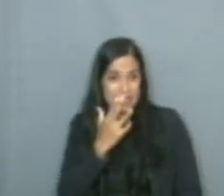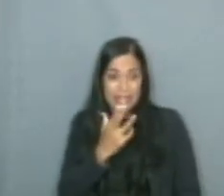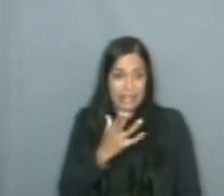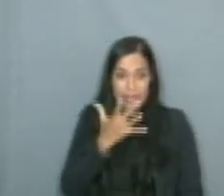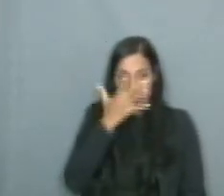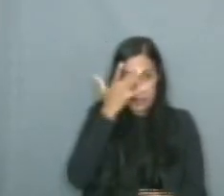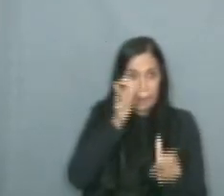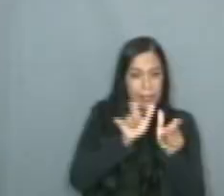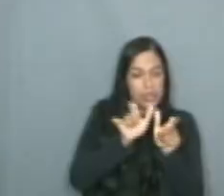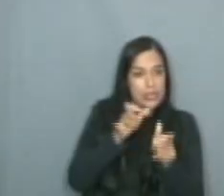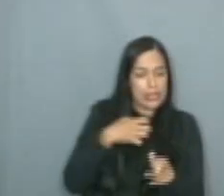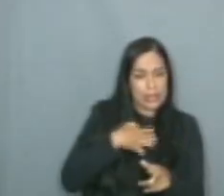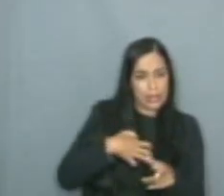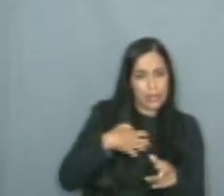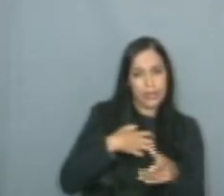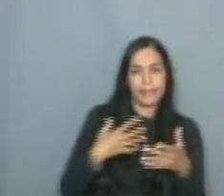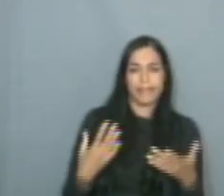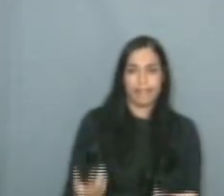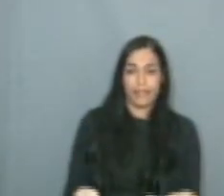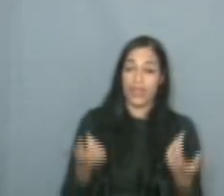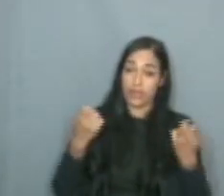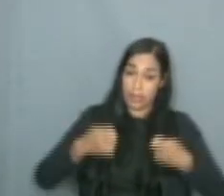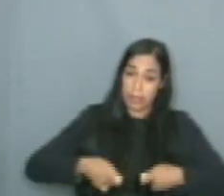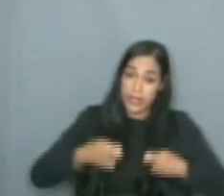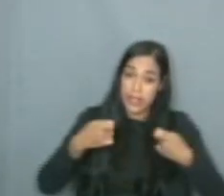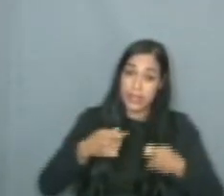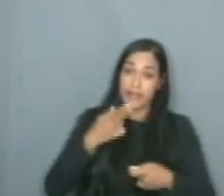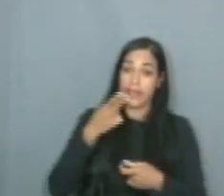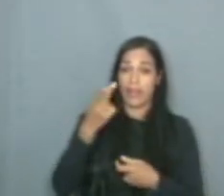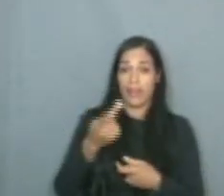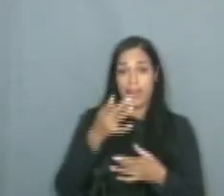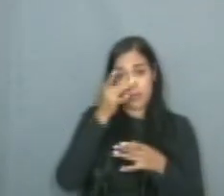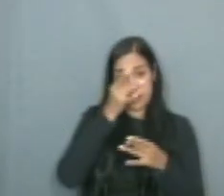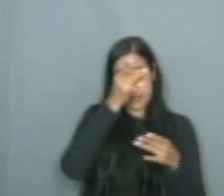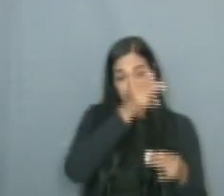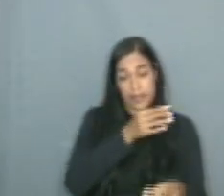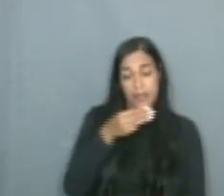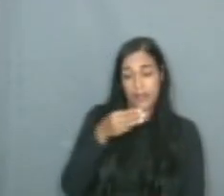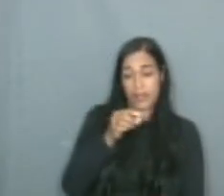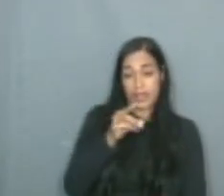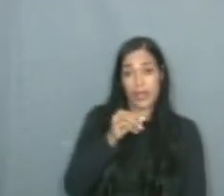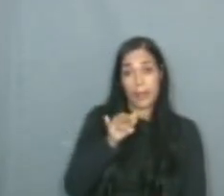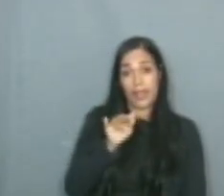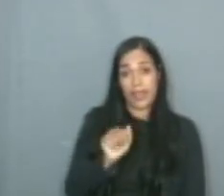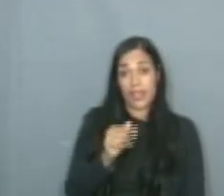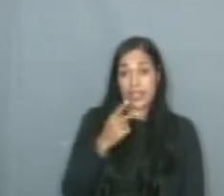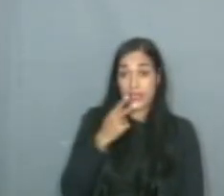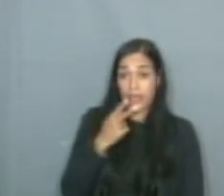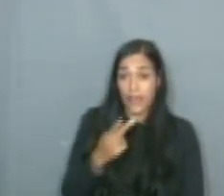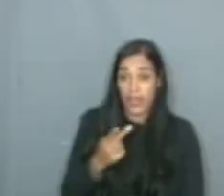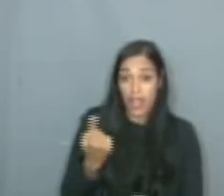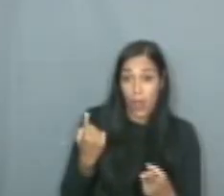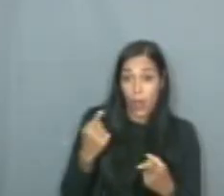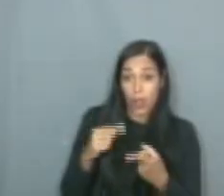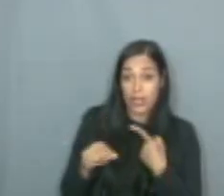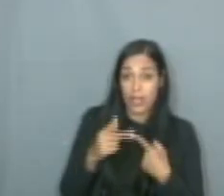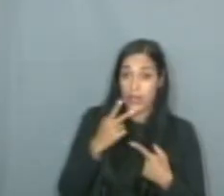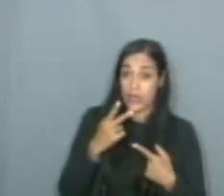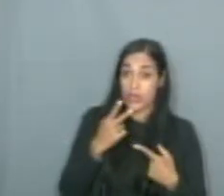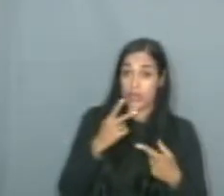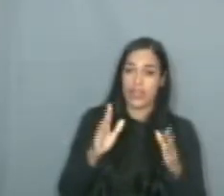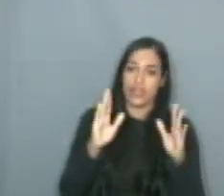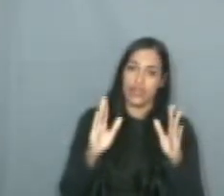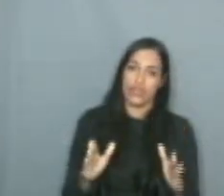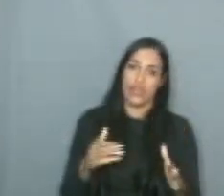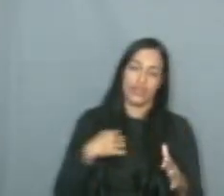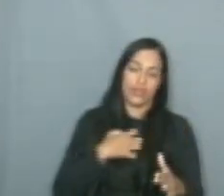nas pessoas. E é sobre isso que a gente precisa falar. Eu ouço com atenção o vereador Tiago Medina, e se for falar contrário ao que eu estou dizendo, já